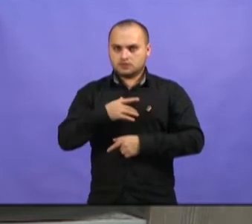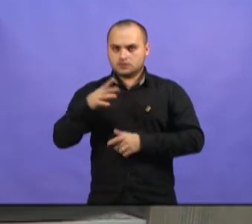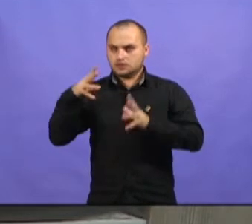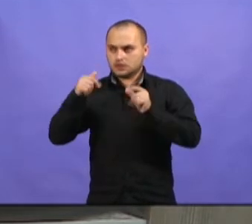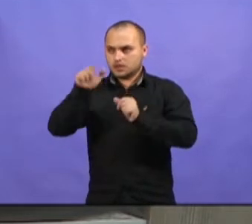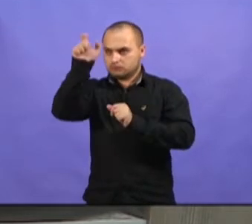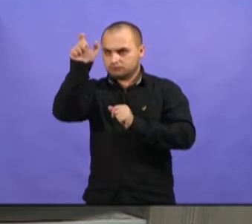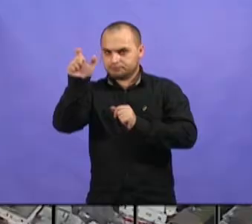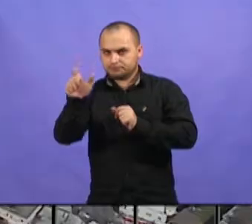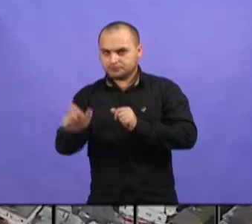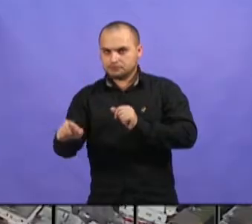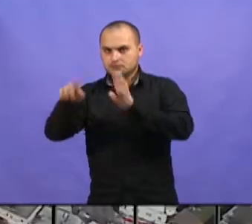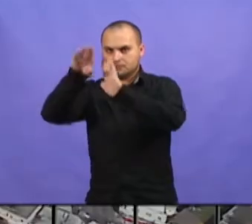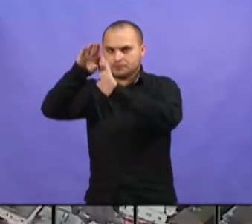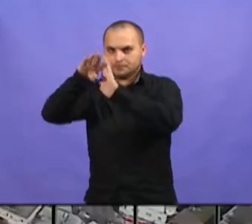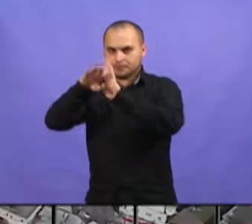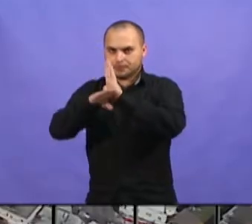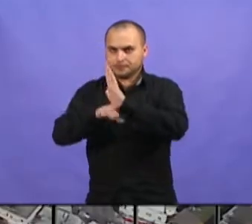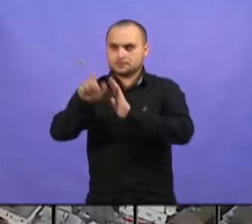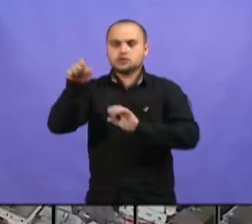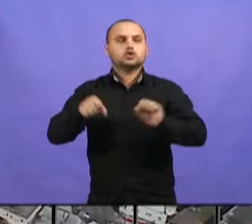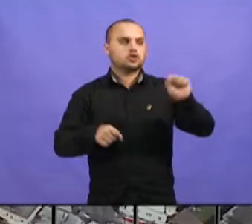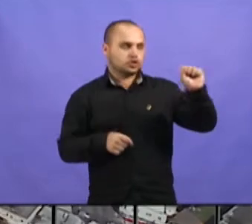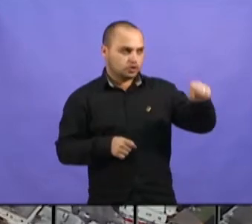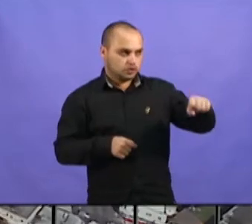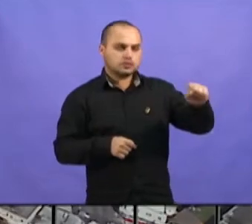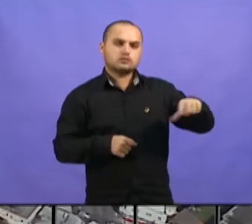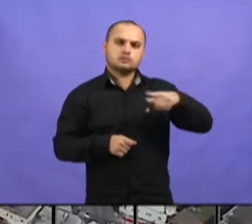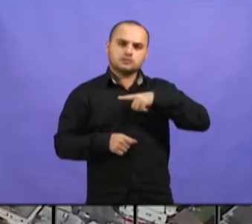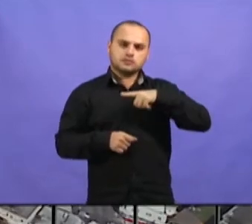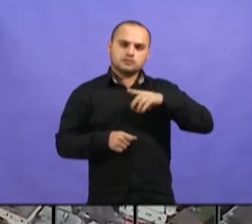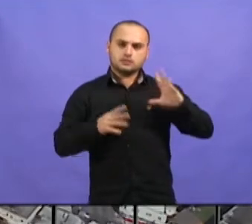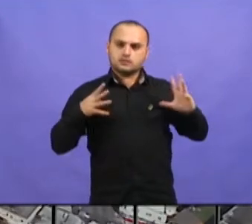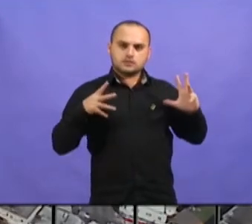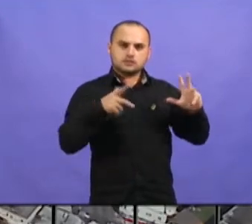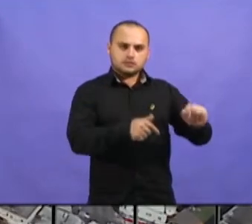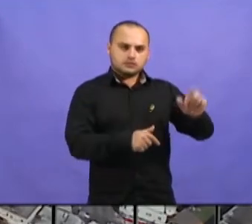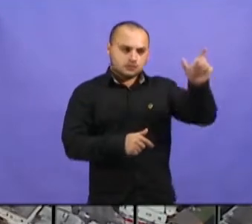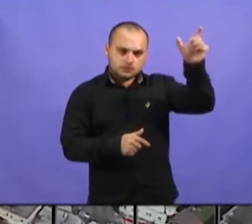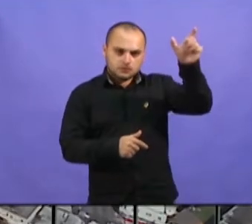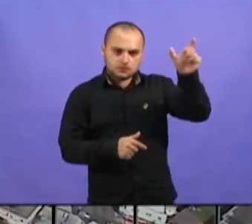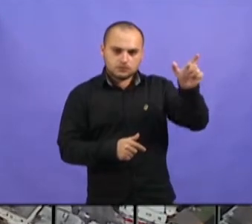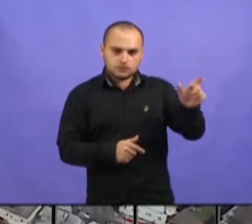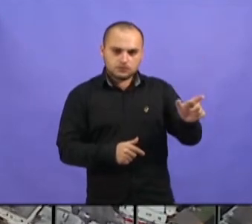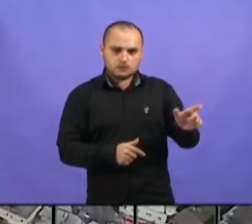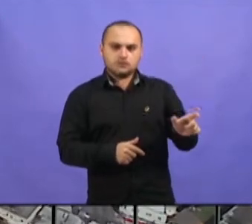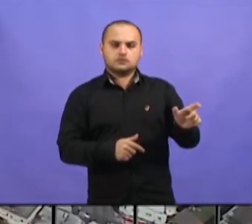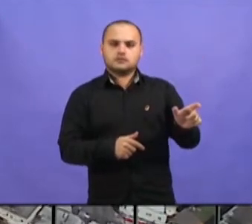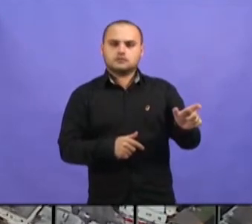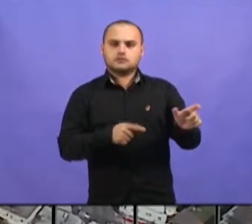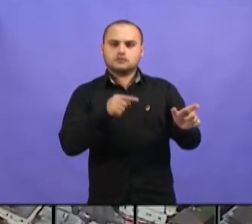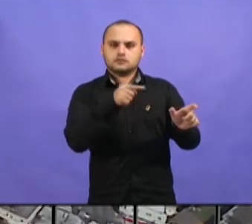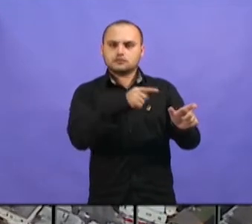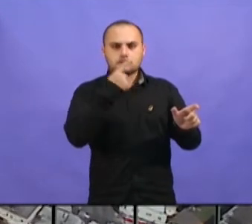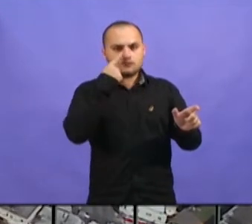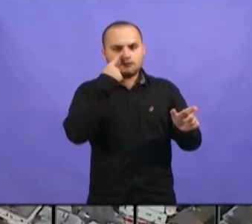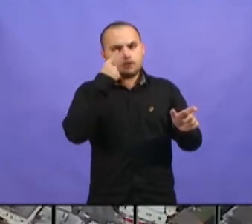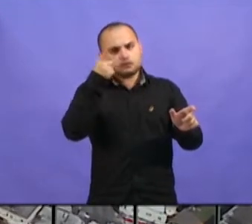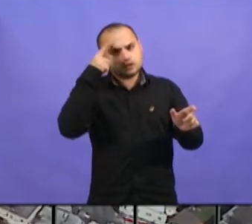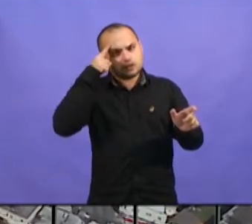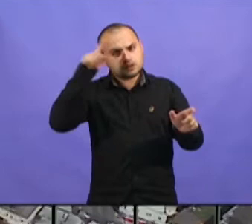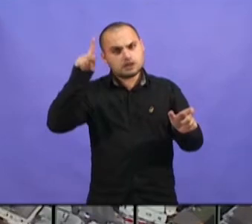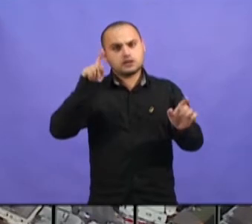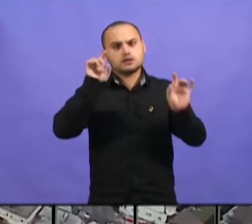com a agenda, né? Inclusive com a agenda, a gente vai deixar ali... Temos a pretensão de escolher ali alguma data de novembro,